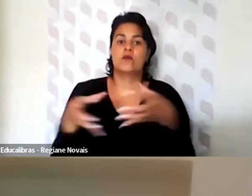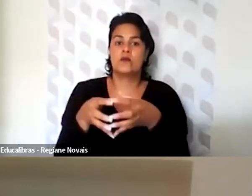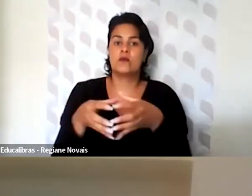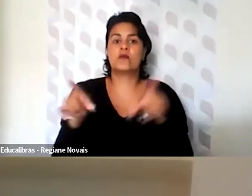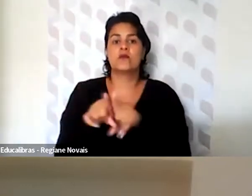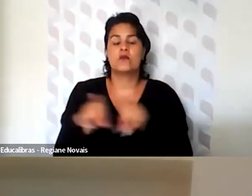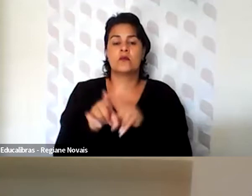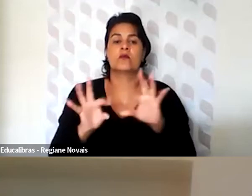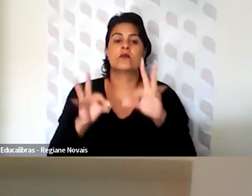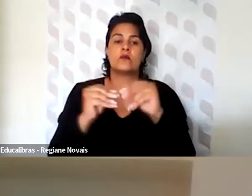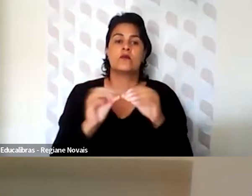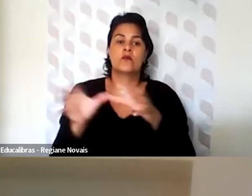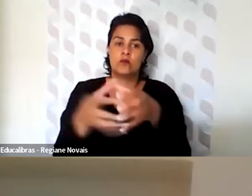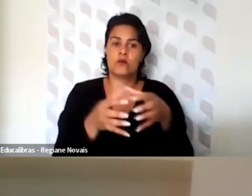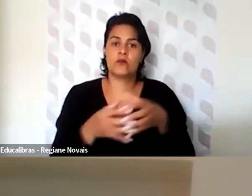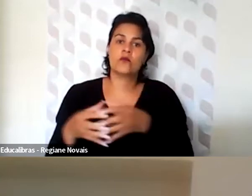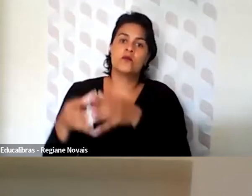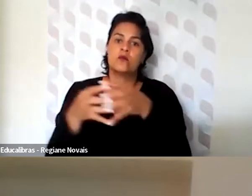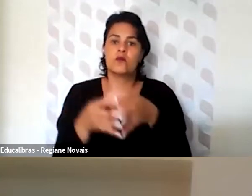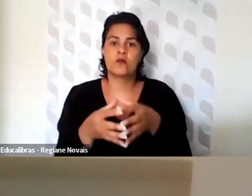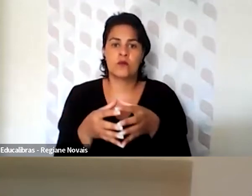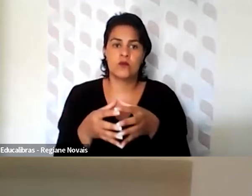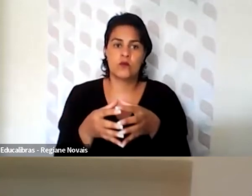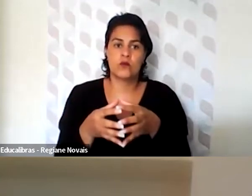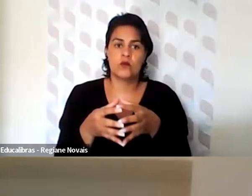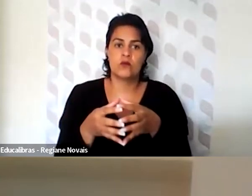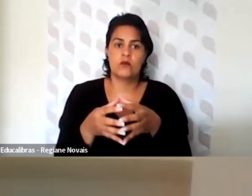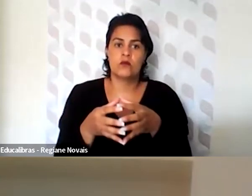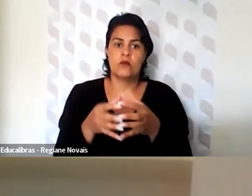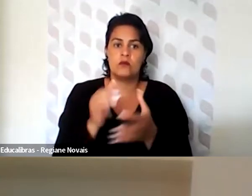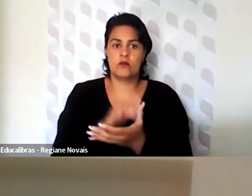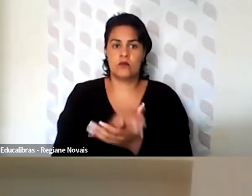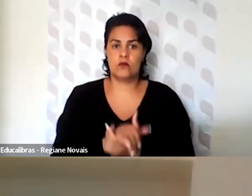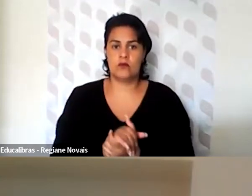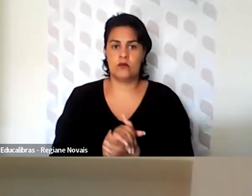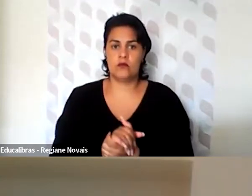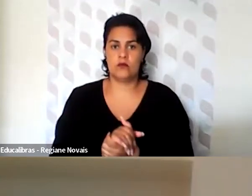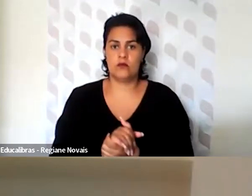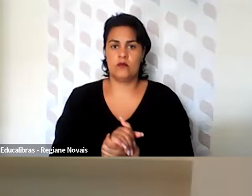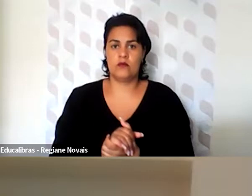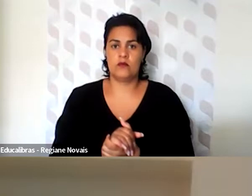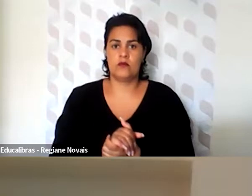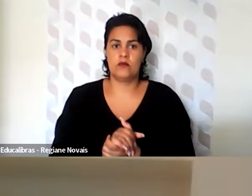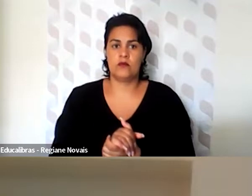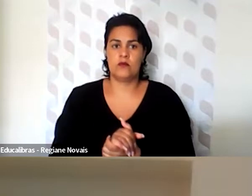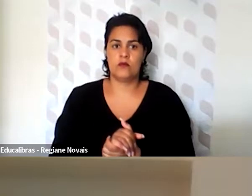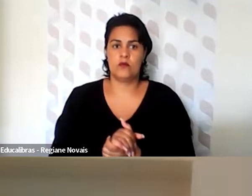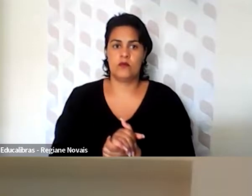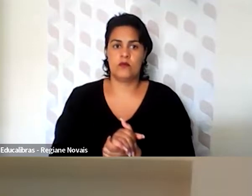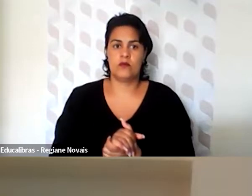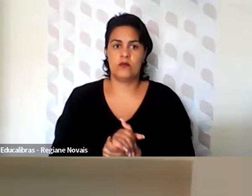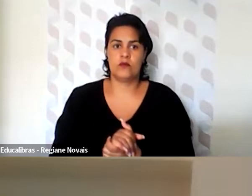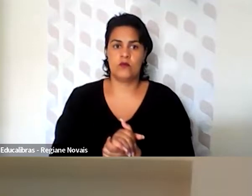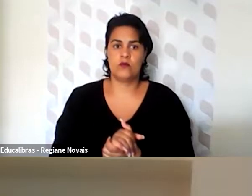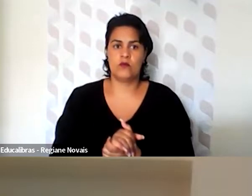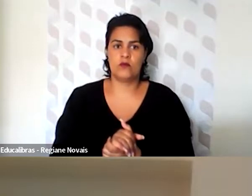produtivo, reconhecendo o direito delas como parte daqueles que geram soluções para que a gente possa operar de uma maneira